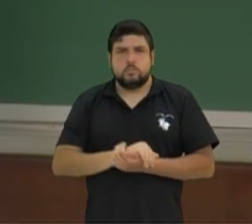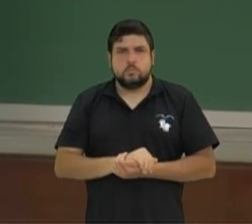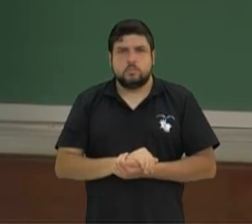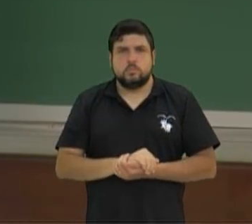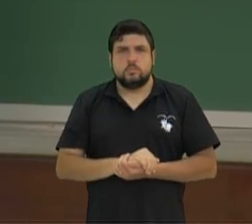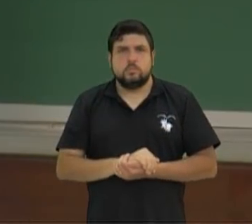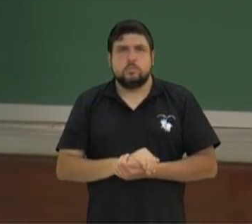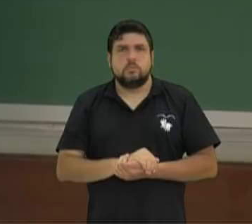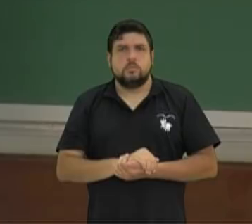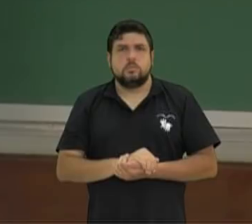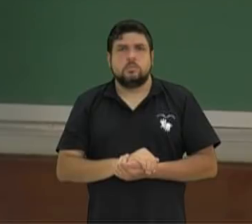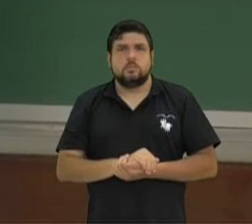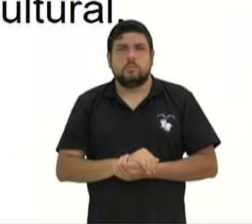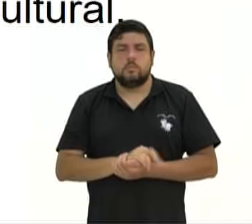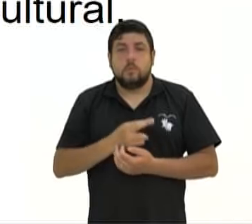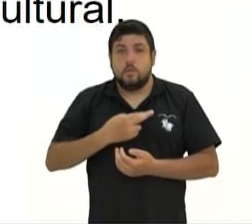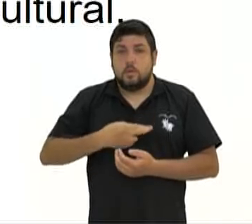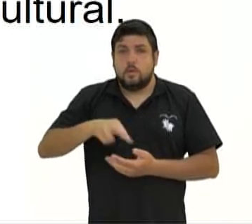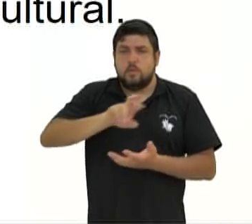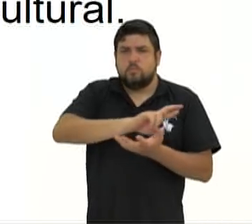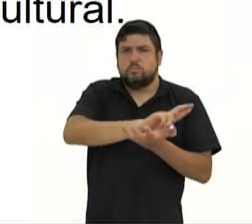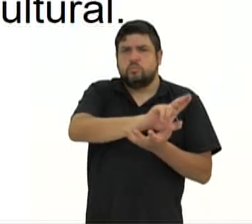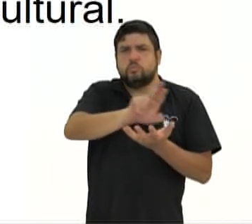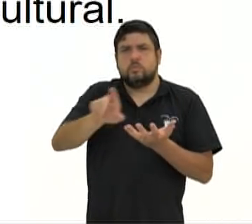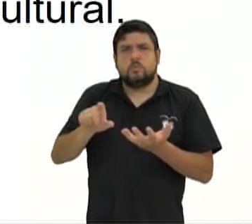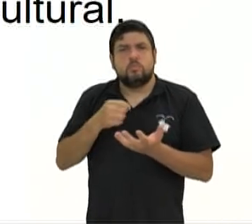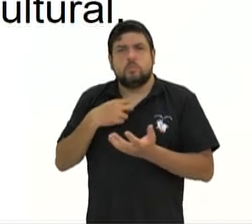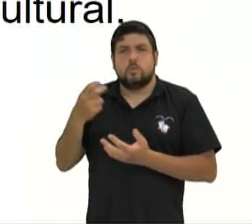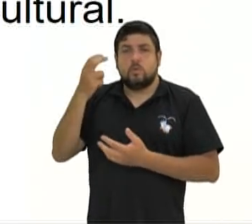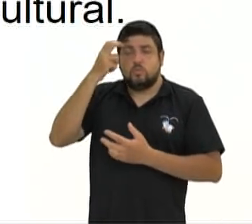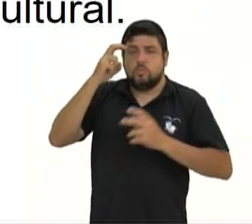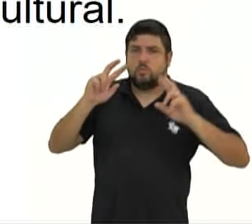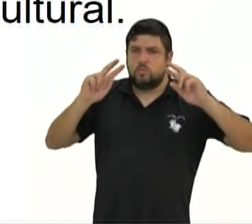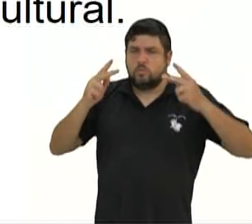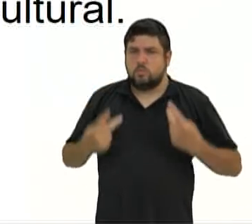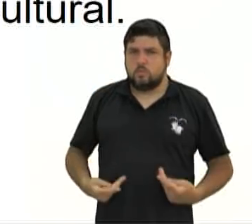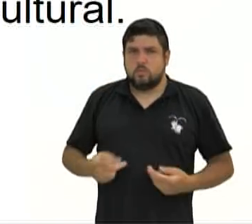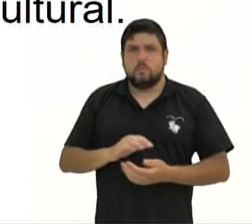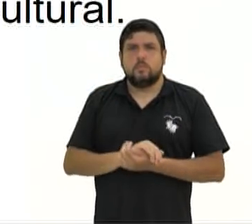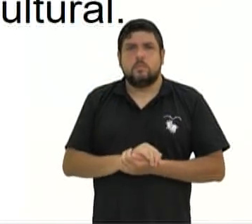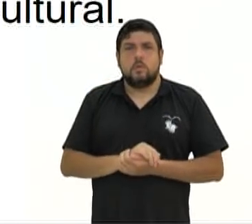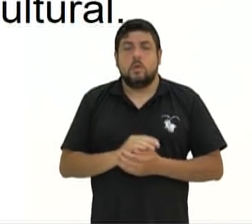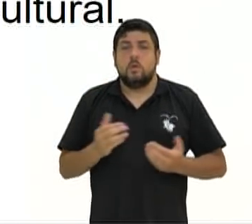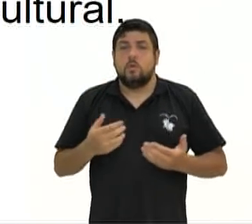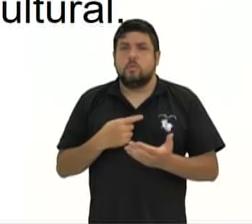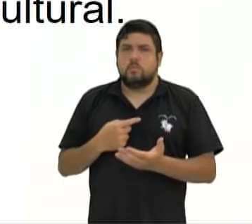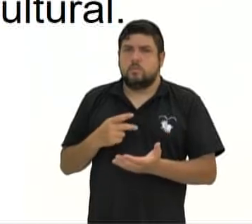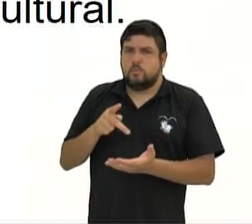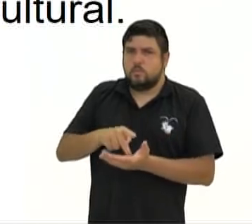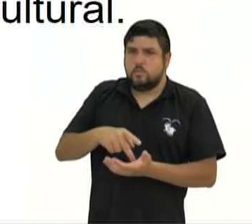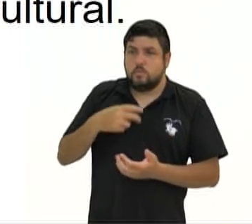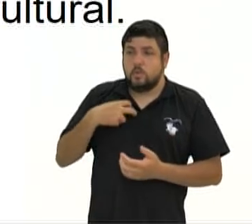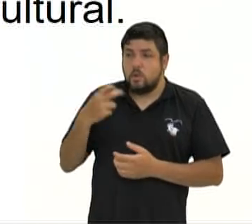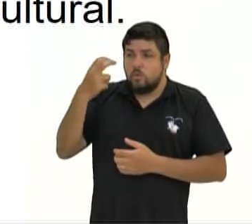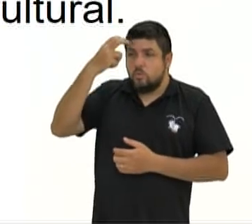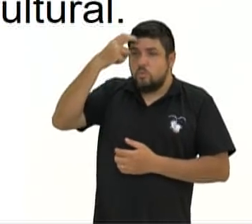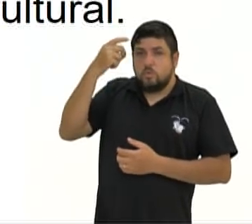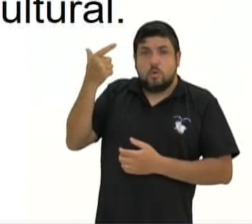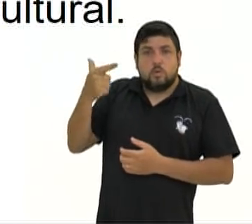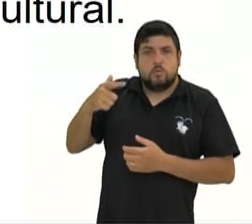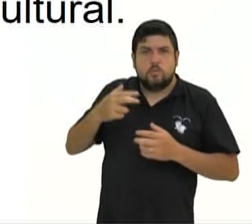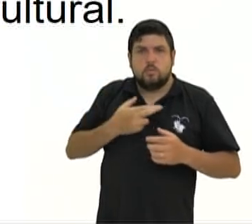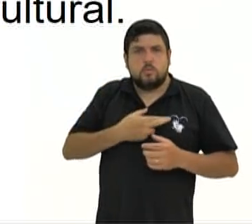Bom, as religiões fazem parte da cultura humana. Não existe uma cultura até hoje que foi encontrada sem religião. Pode